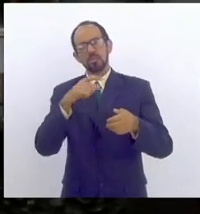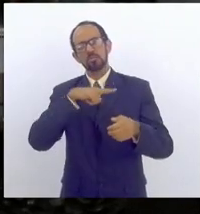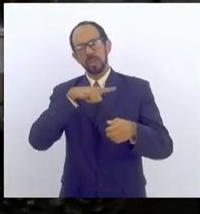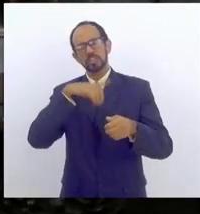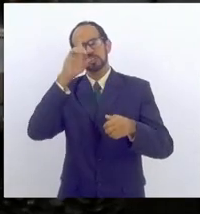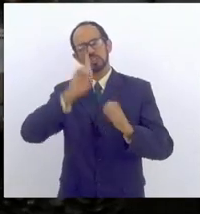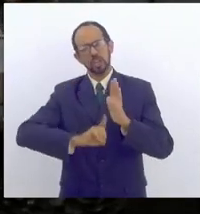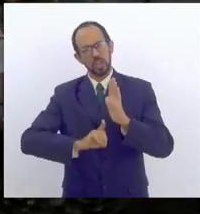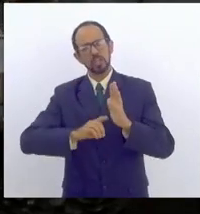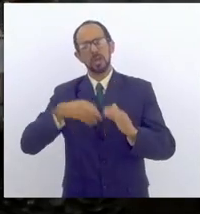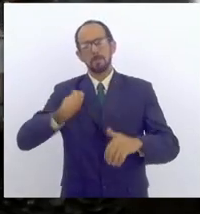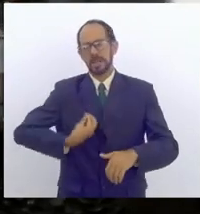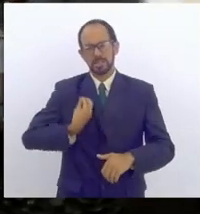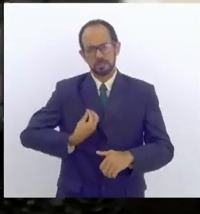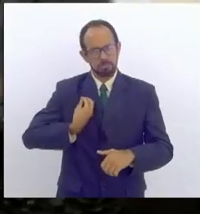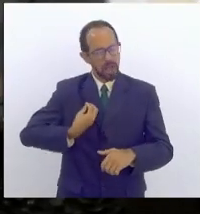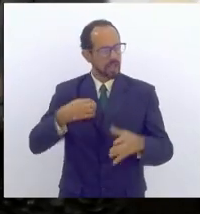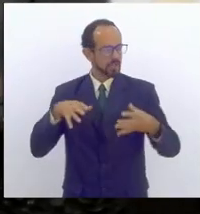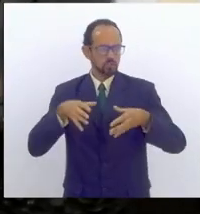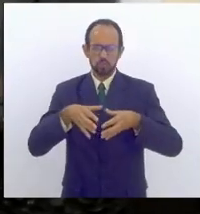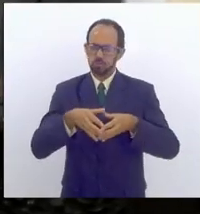a participar das comissões,